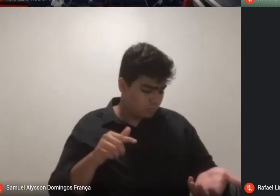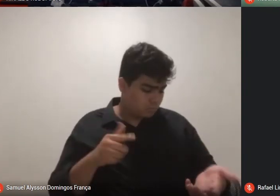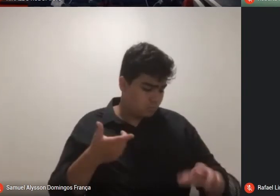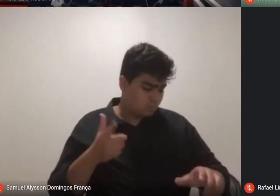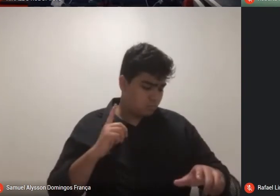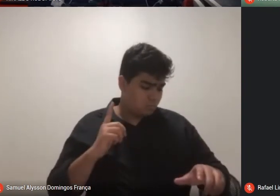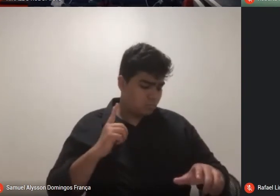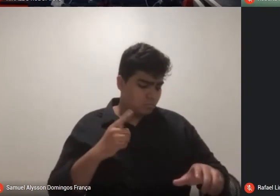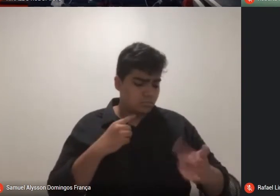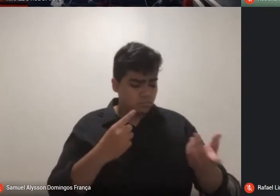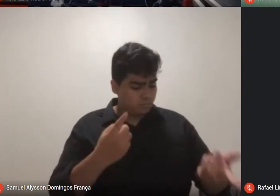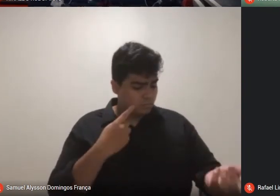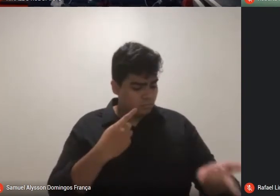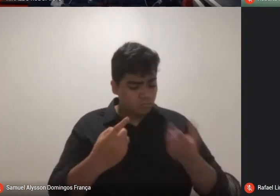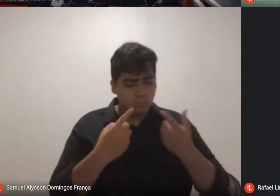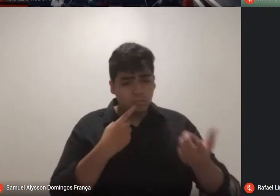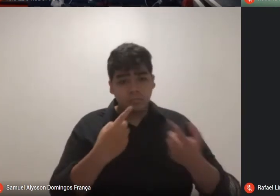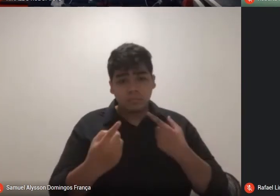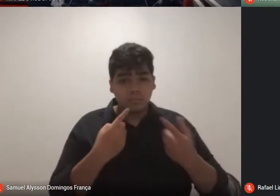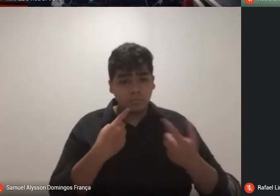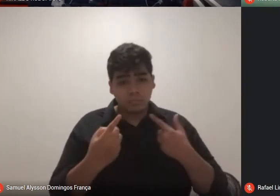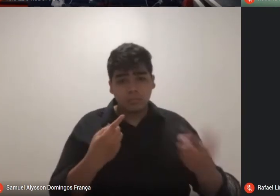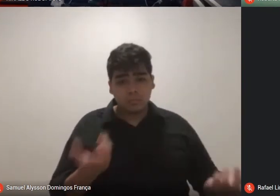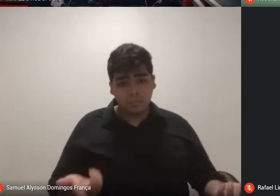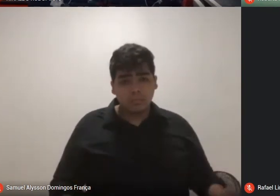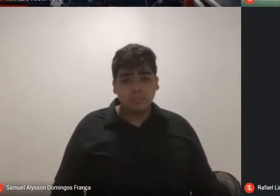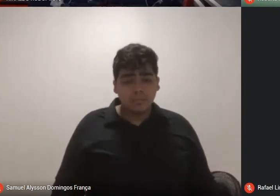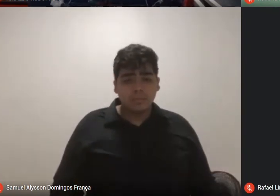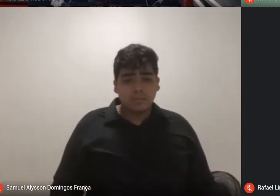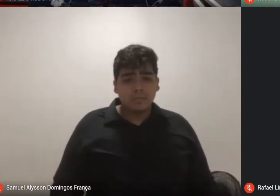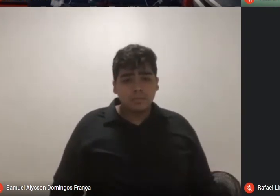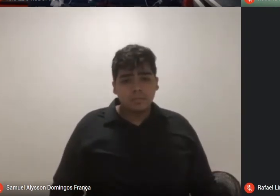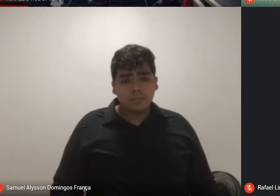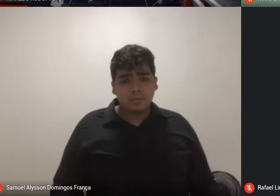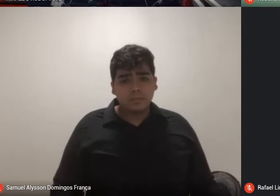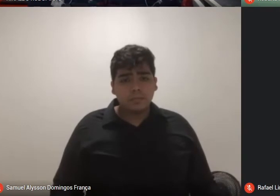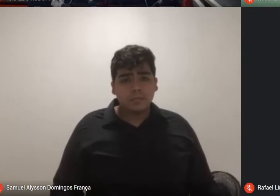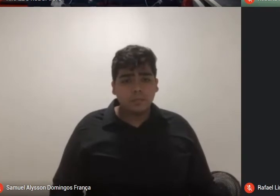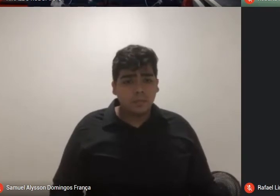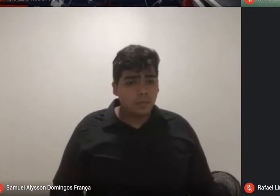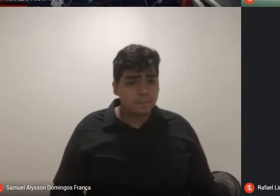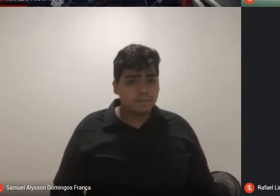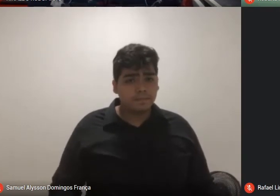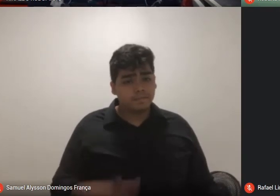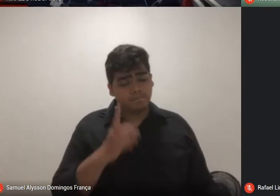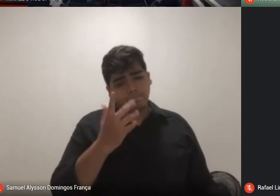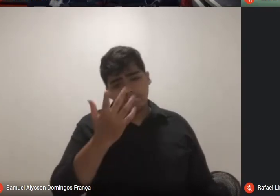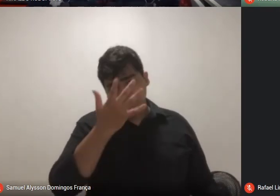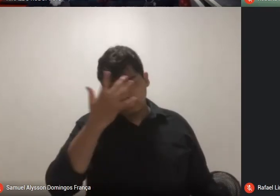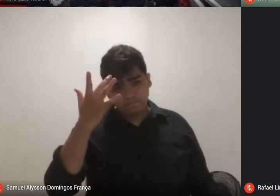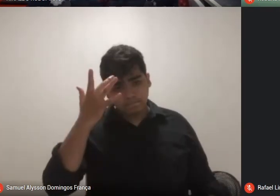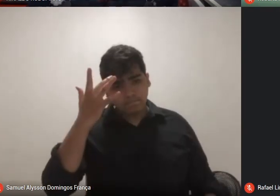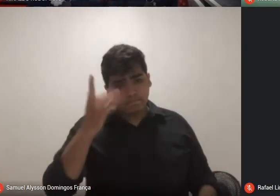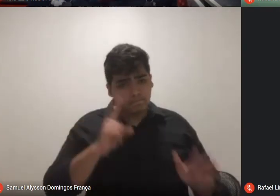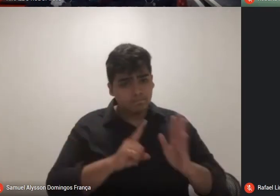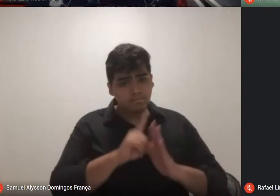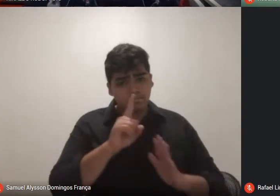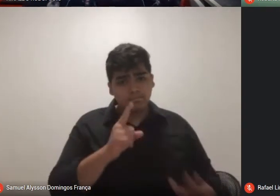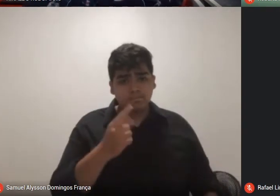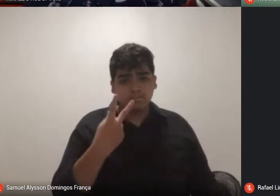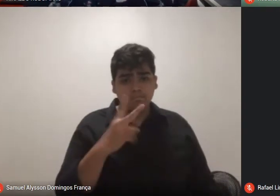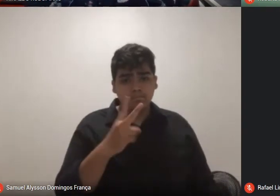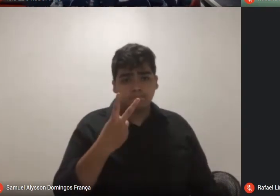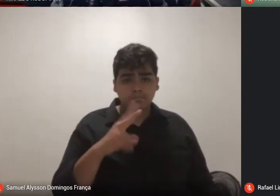abrir um diálogo, né? Nessa direção. Verdade. E aí tem uma pergunta aqui que eu acho que cabe aos dois, a Antônia e